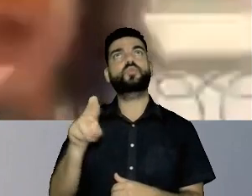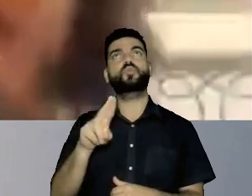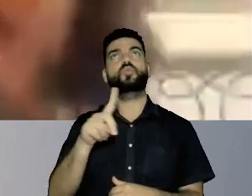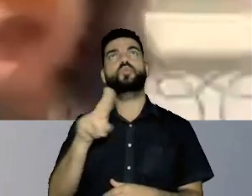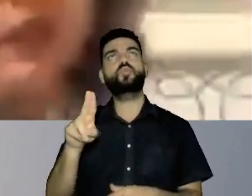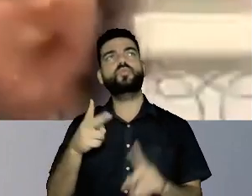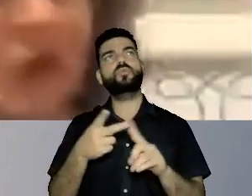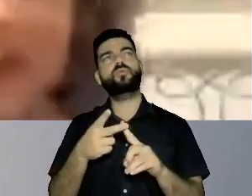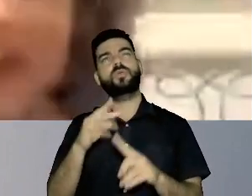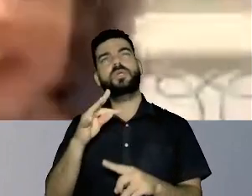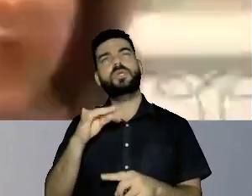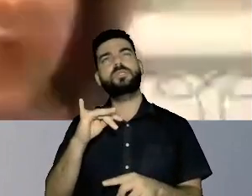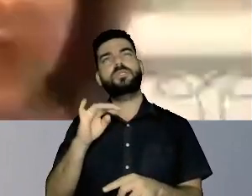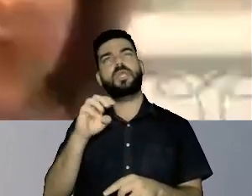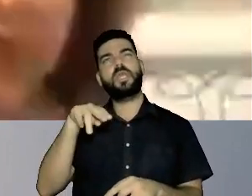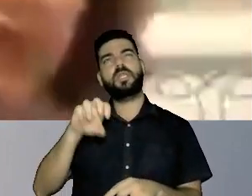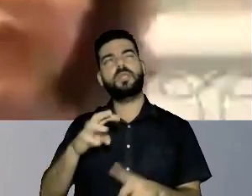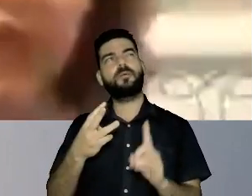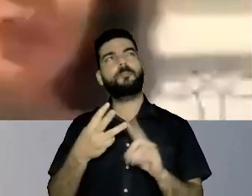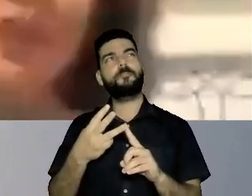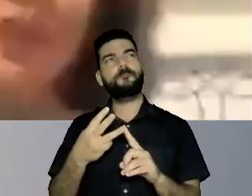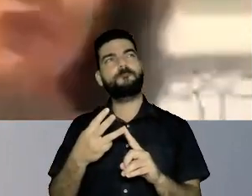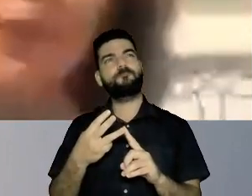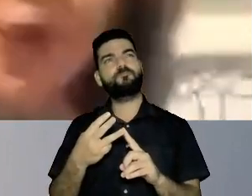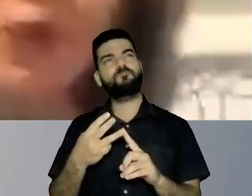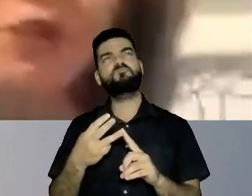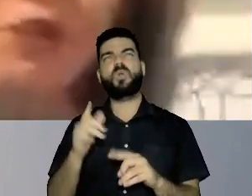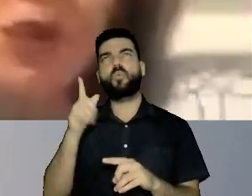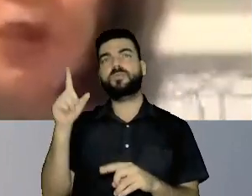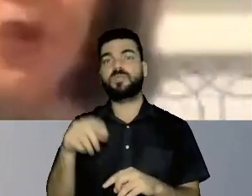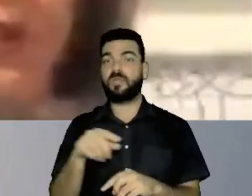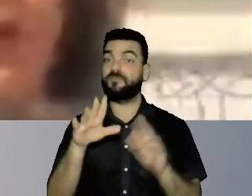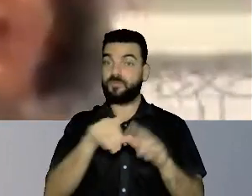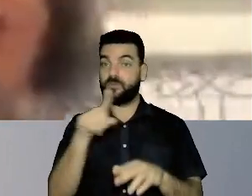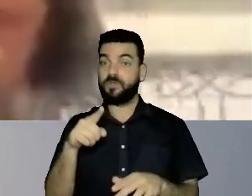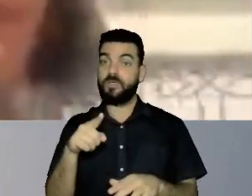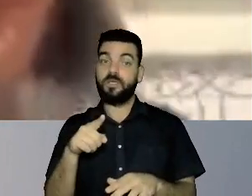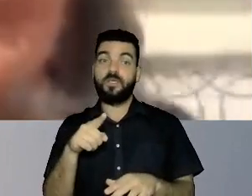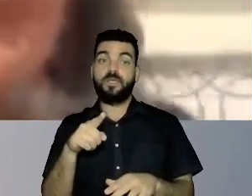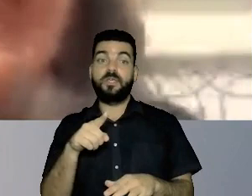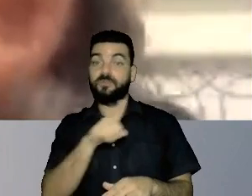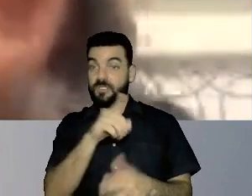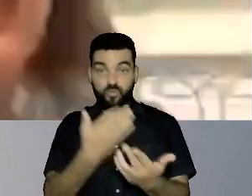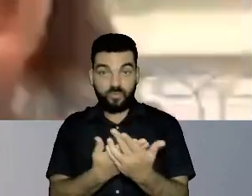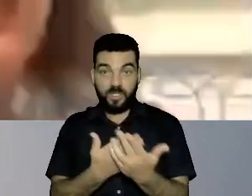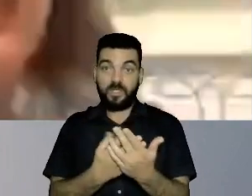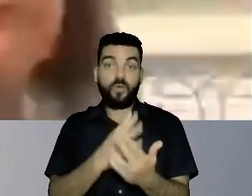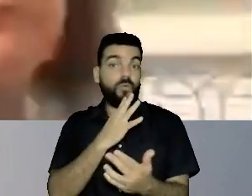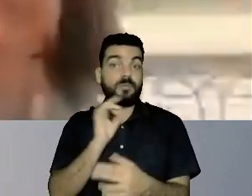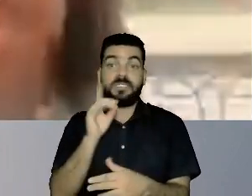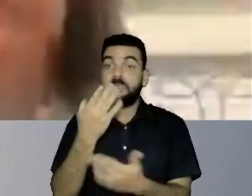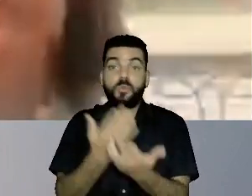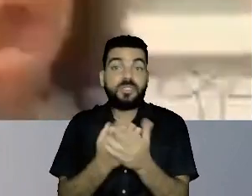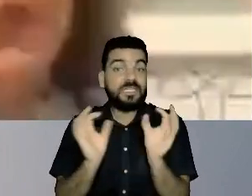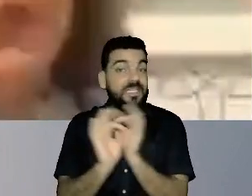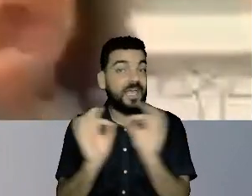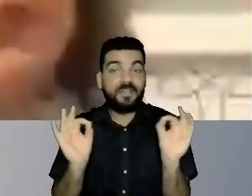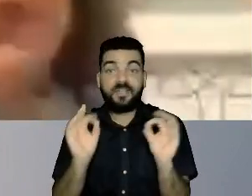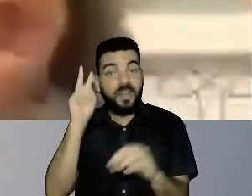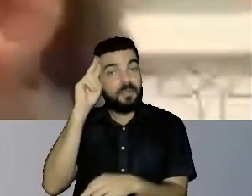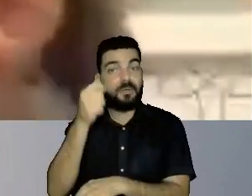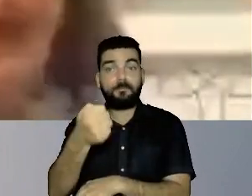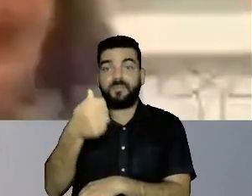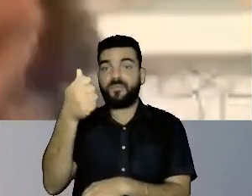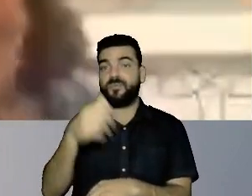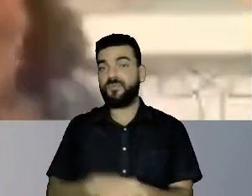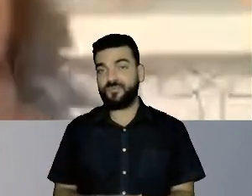das mulheres na ditadura. A gente lembra de Zuzu Ângel, lembra da Inês Etienne.